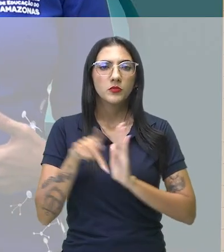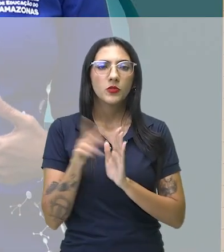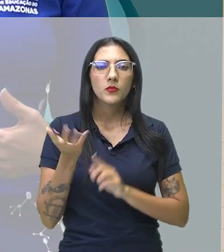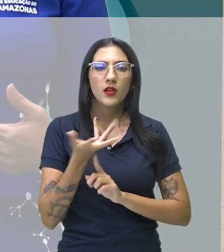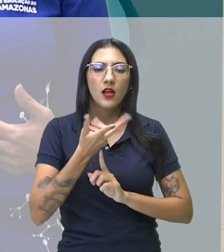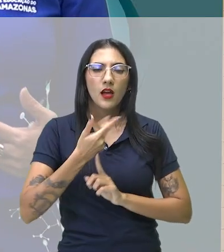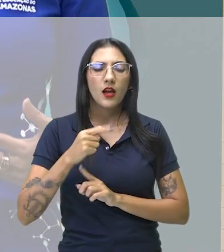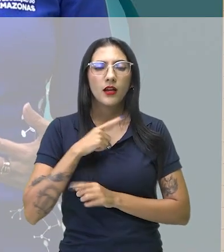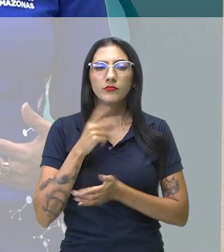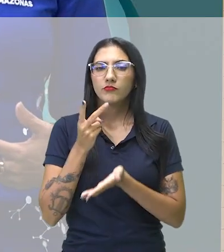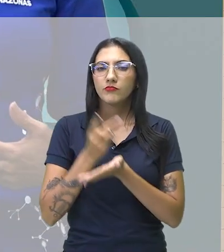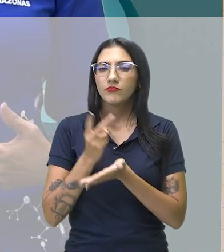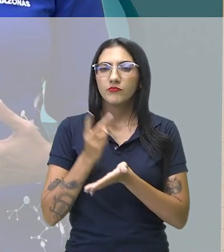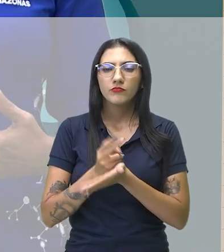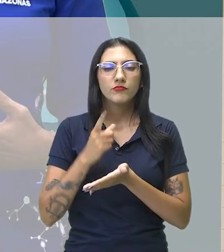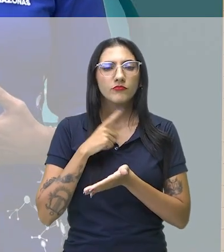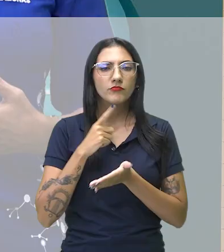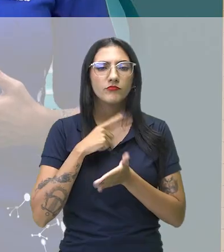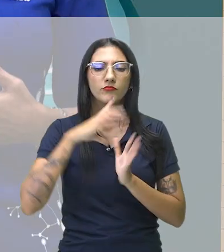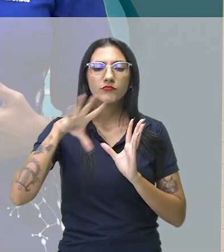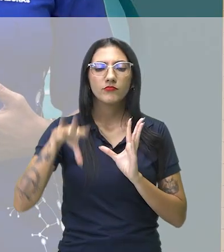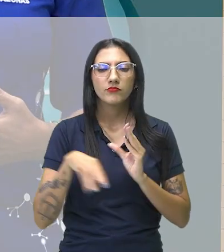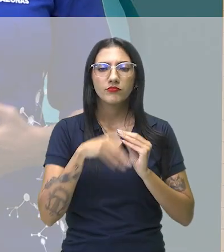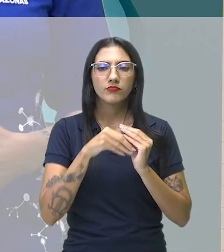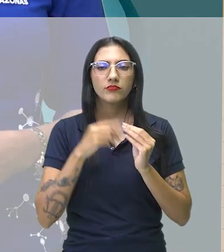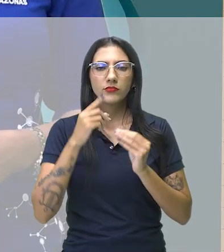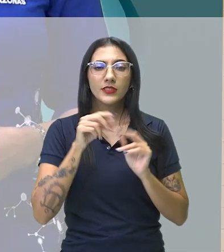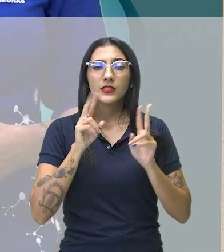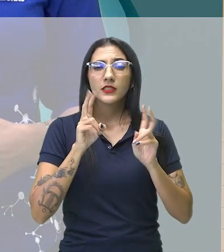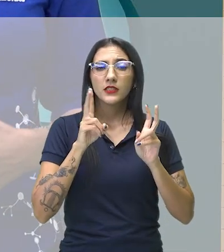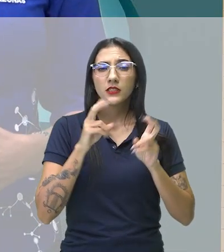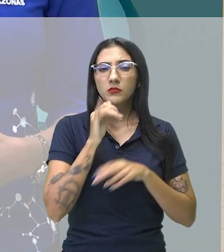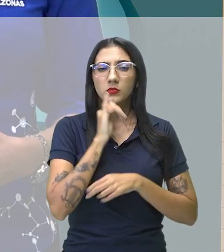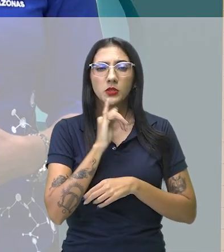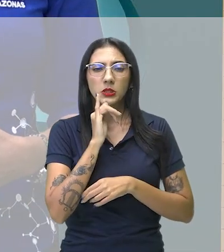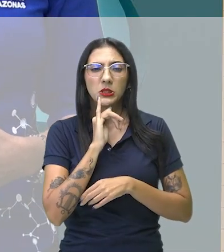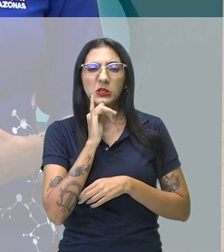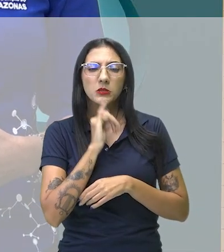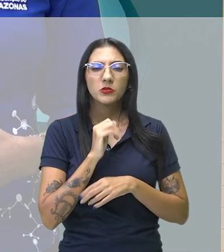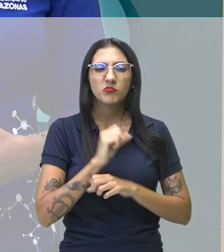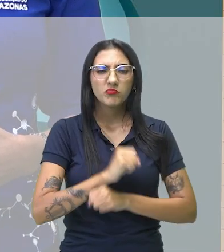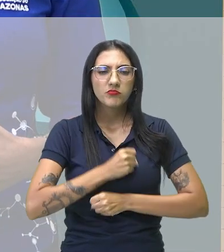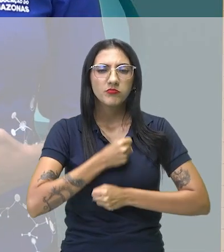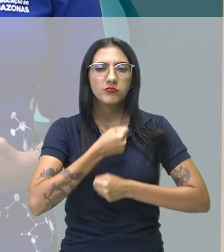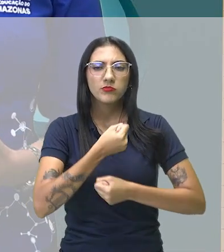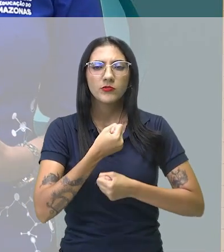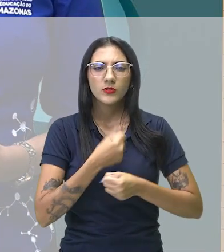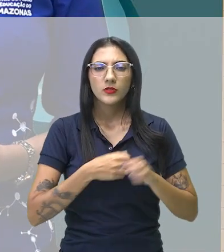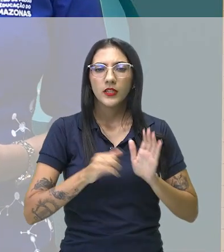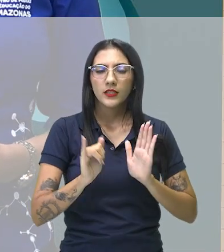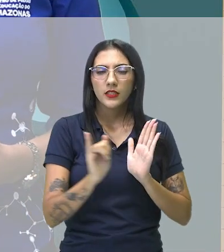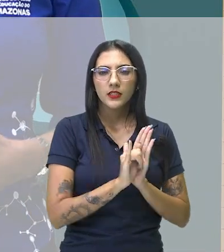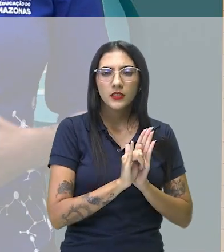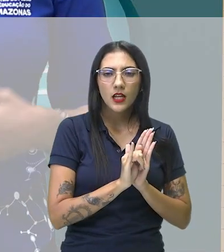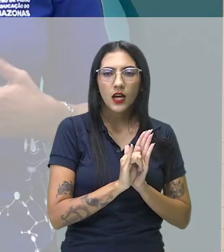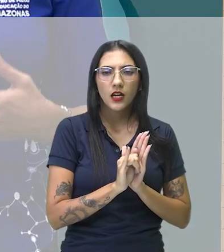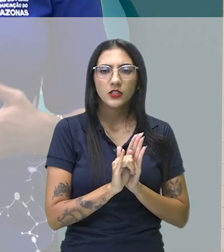artísticas frequentemente abordam temas como resistência,